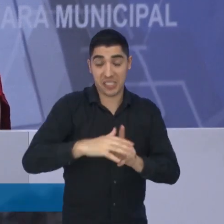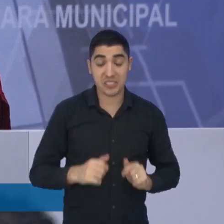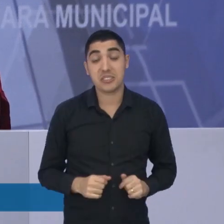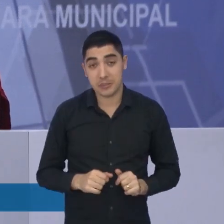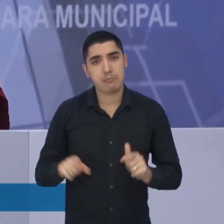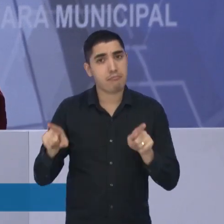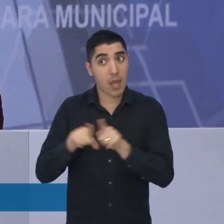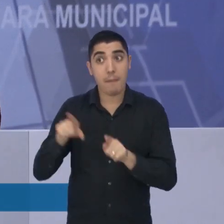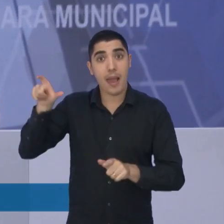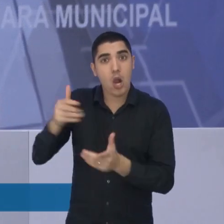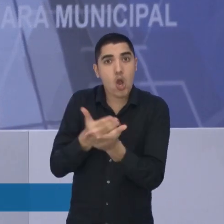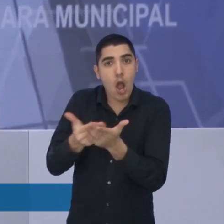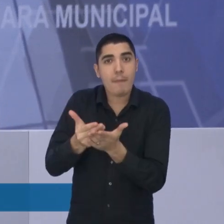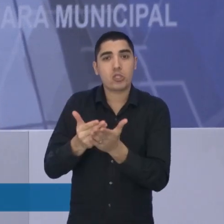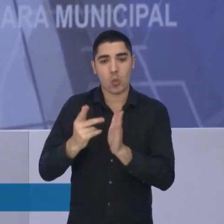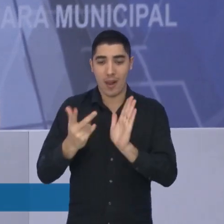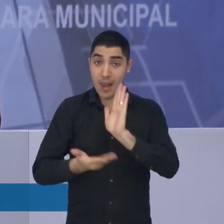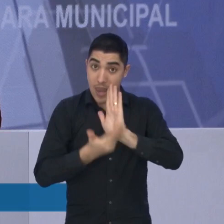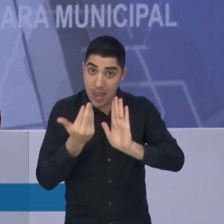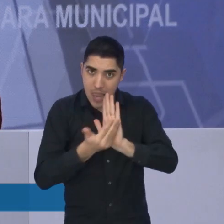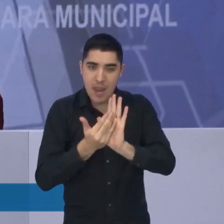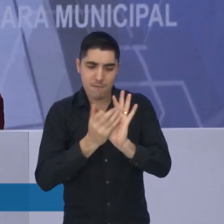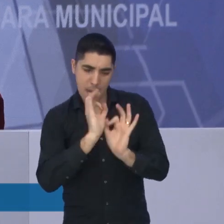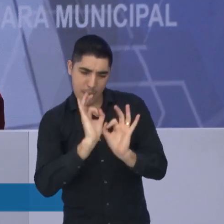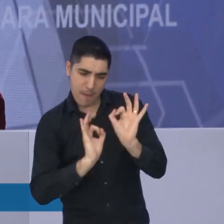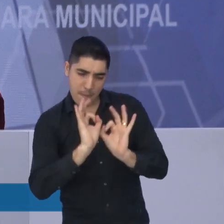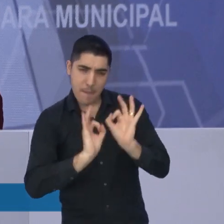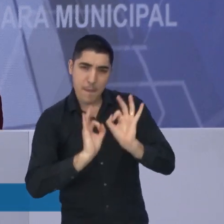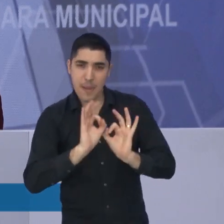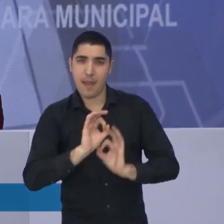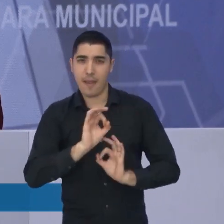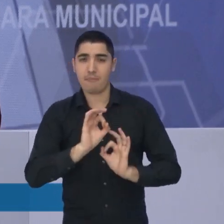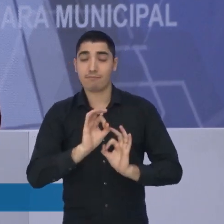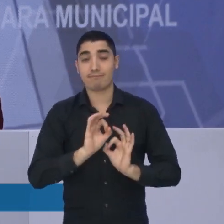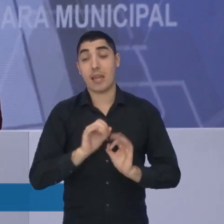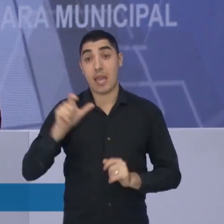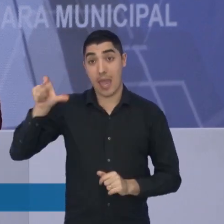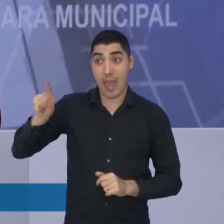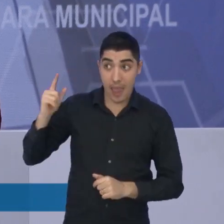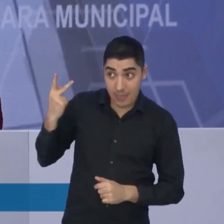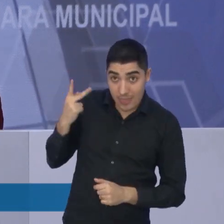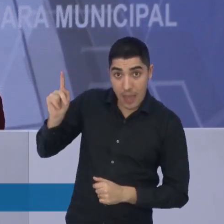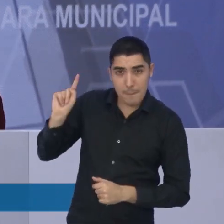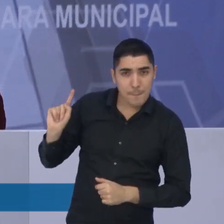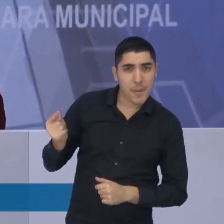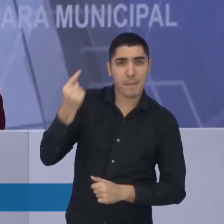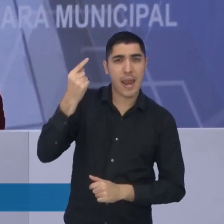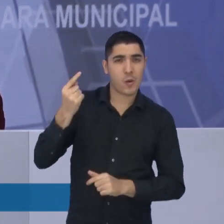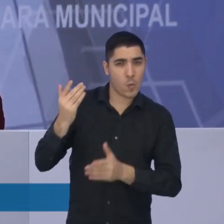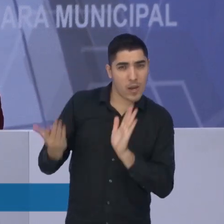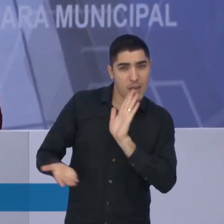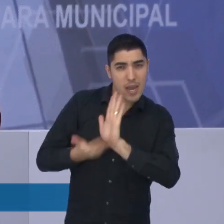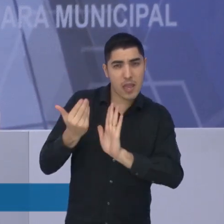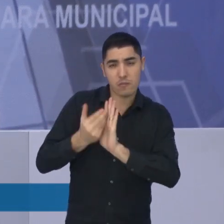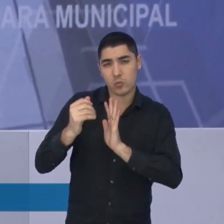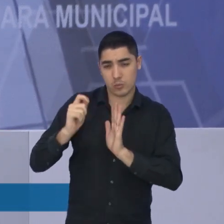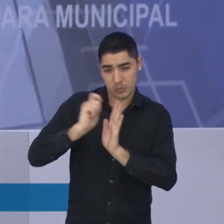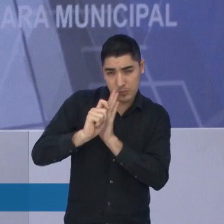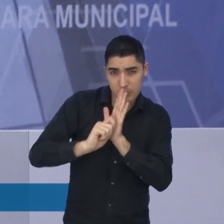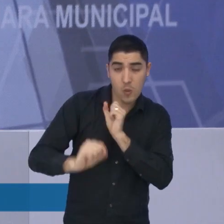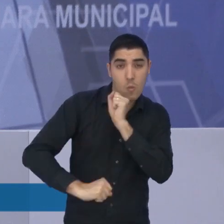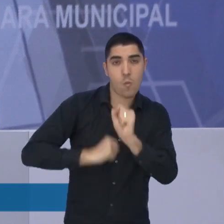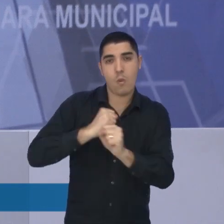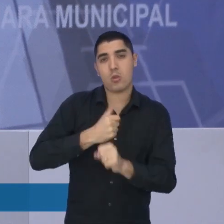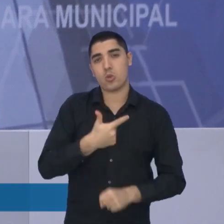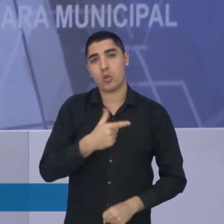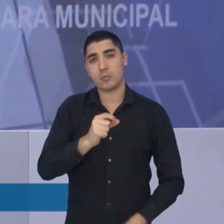a editar livros. Fernanda escreveu seu primeiro livro para o Sindicet em